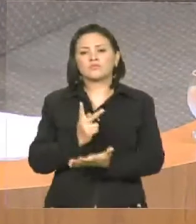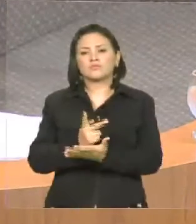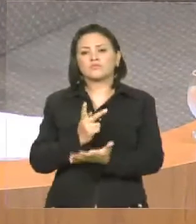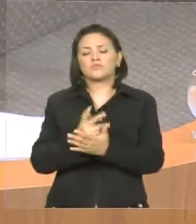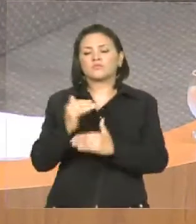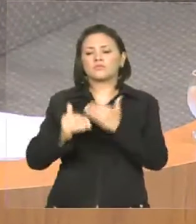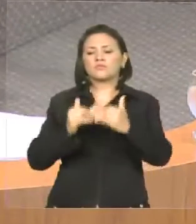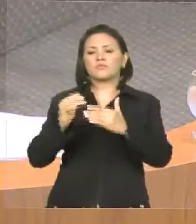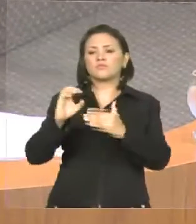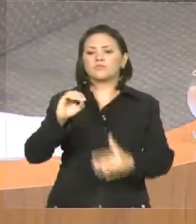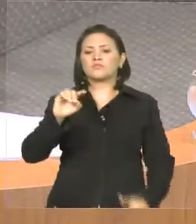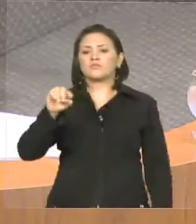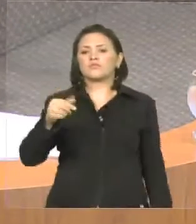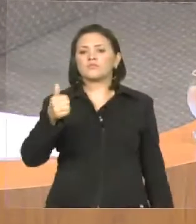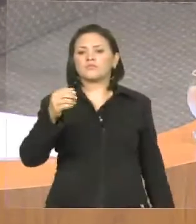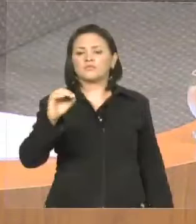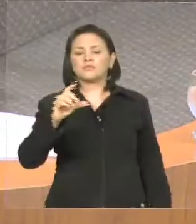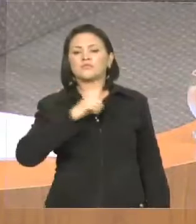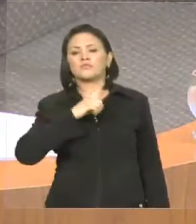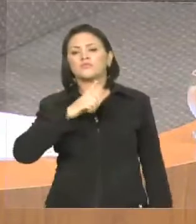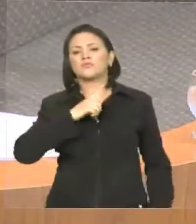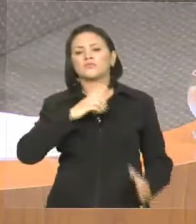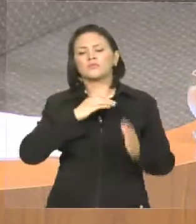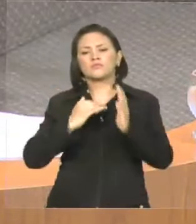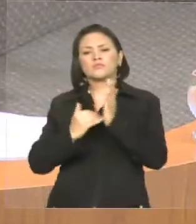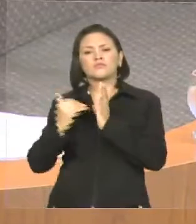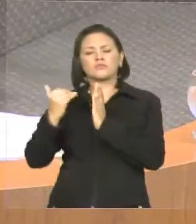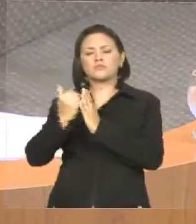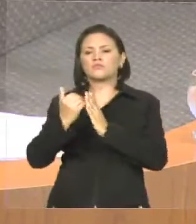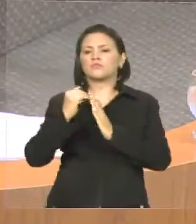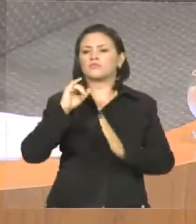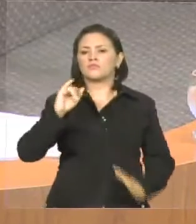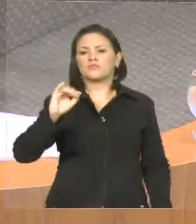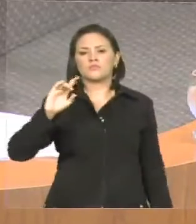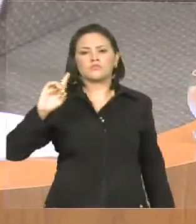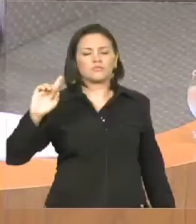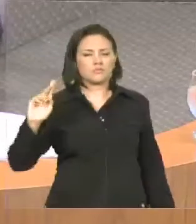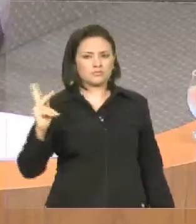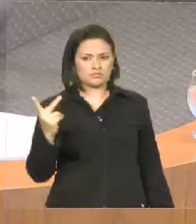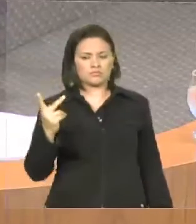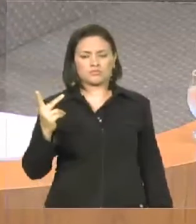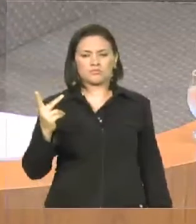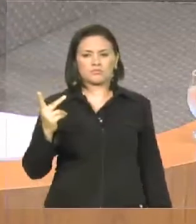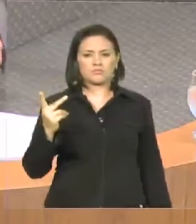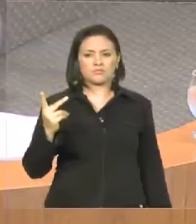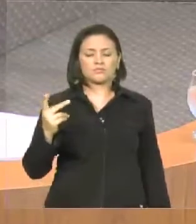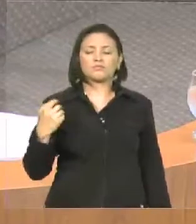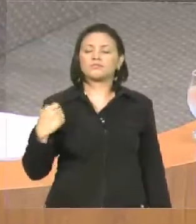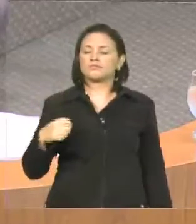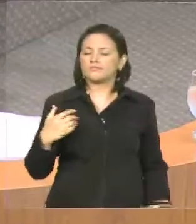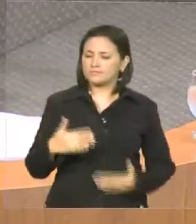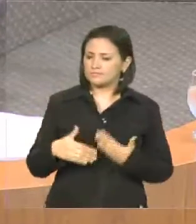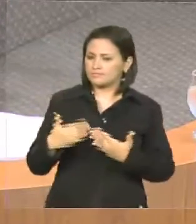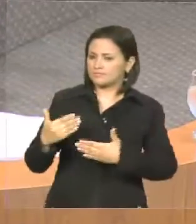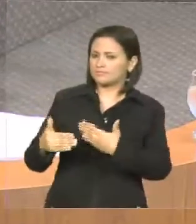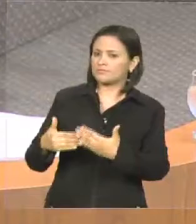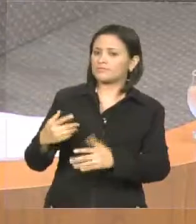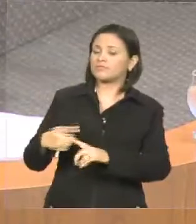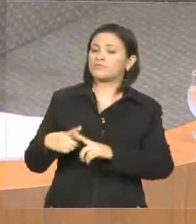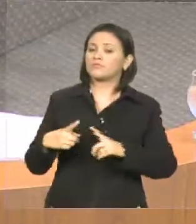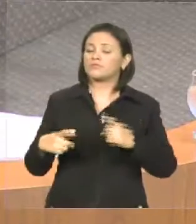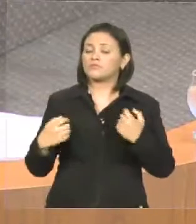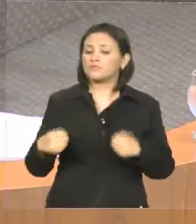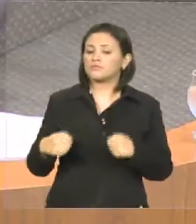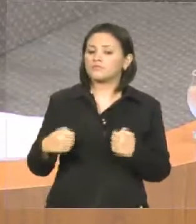índice de alto desenvolvimento humano. Nós precisamos crescer muito mais, mas temos que tirar todos os maranhenses esse estigma que o